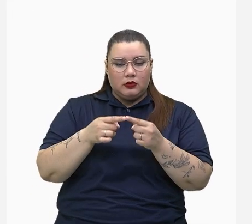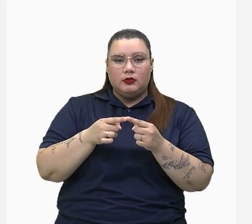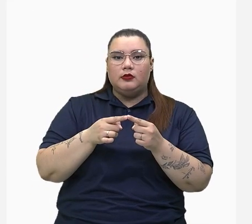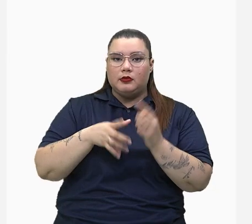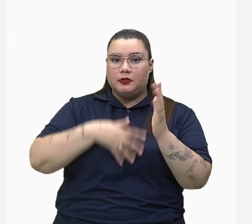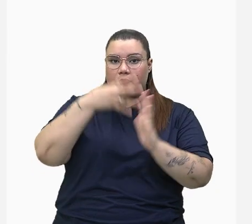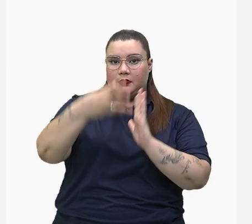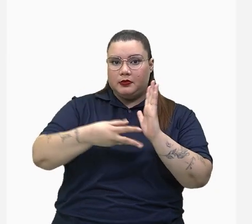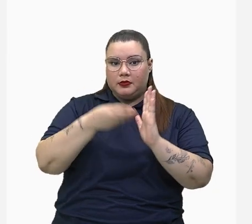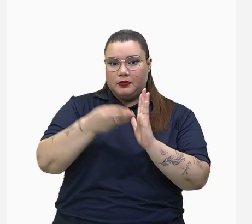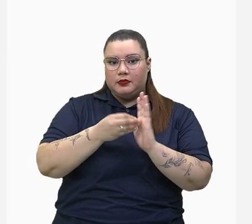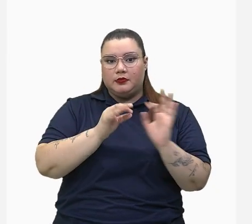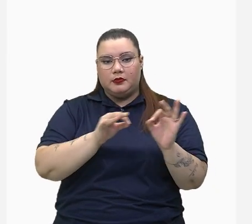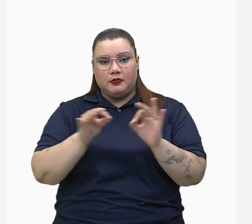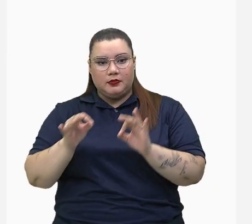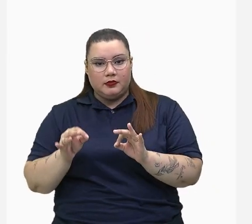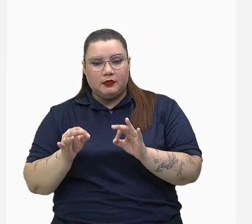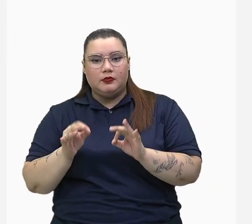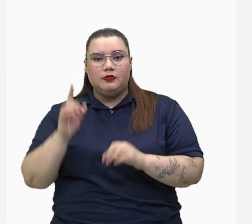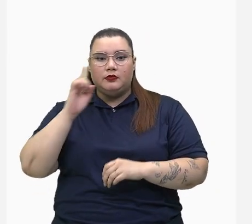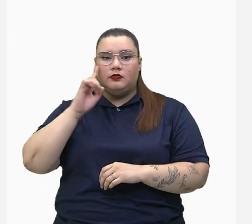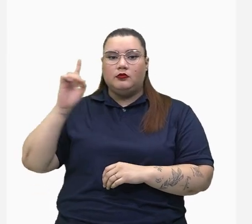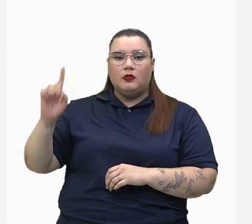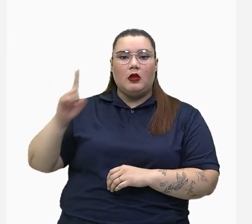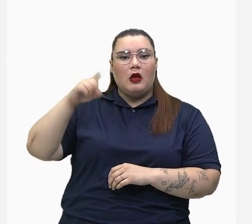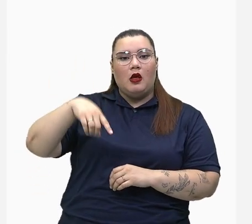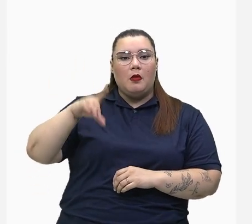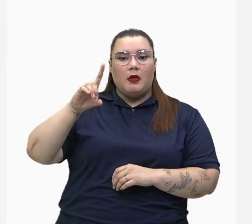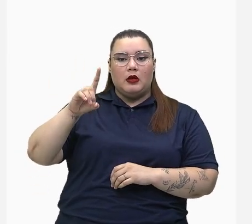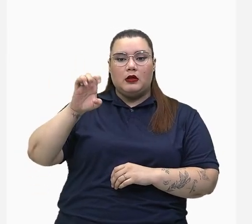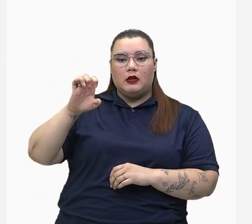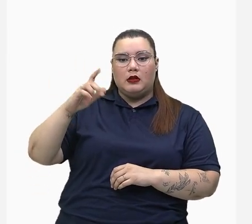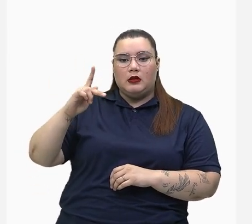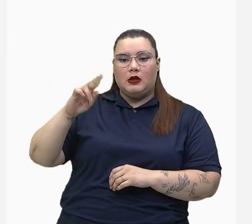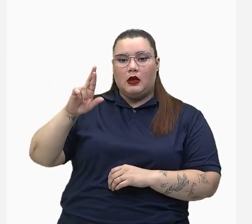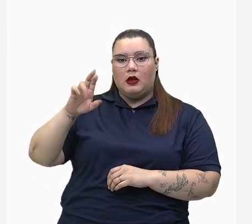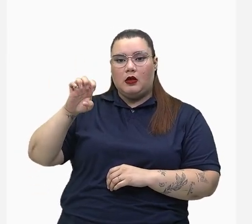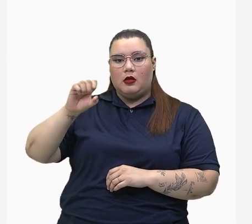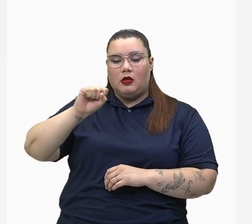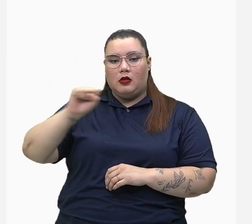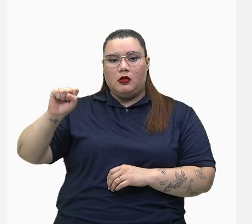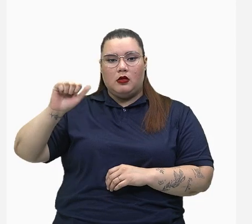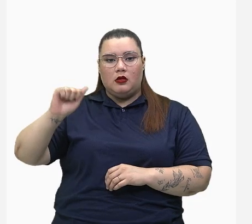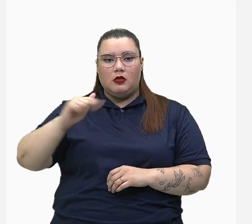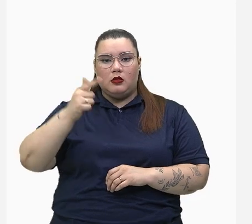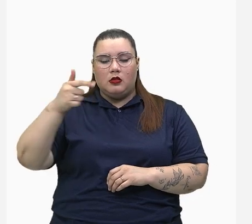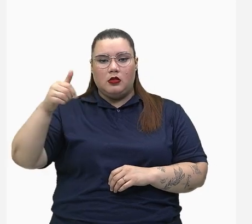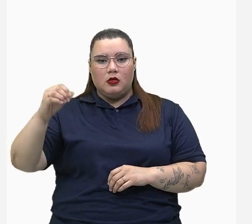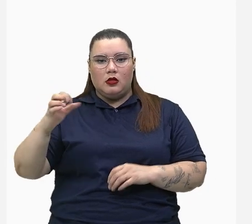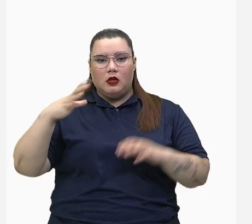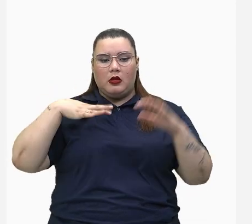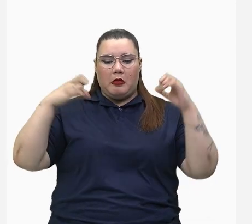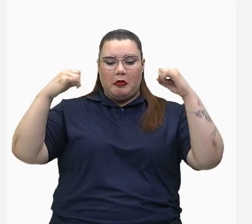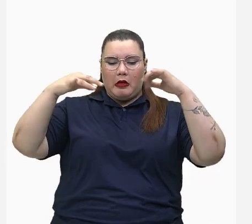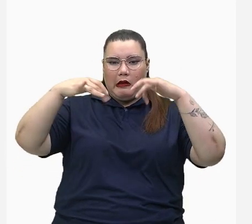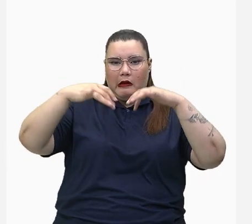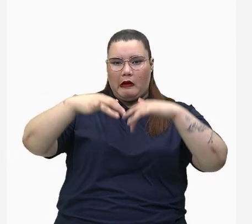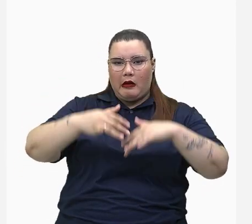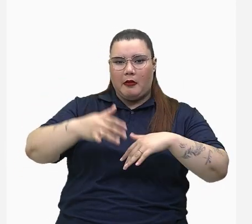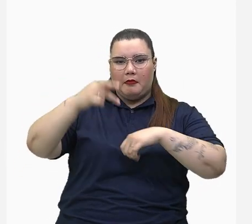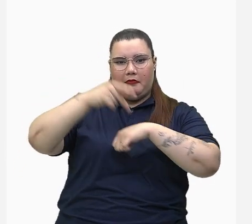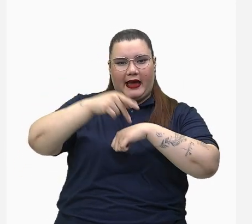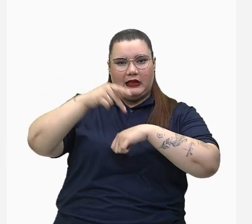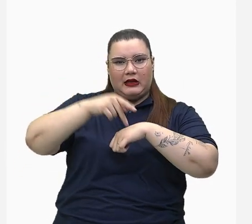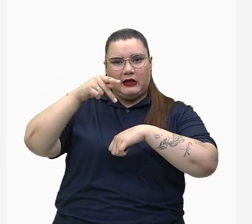amazônica, que é essa depressão que ela é preenchida de detritos de sedimentos que foram